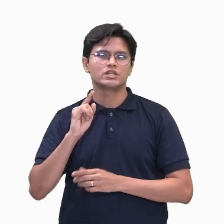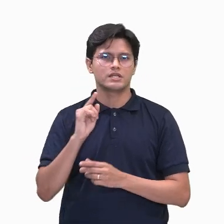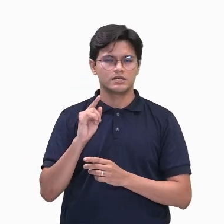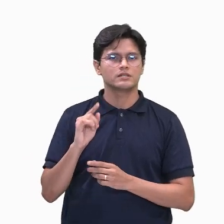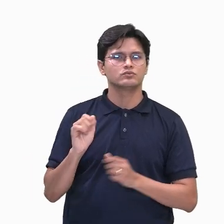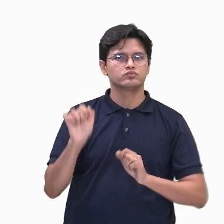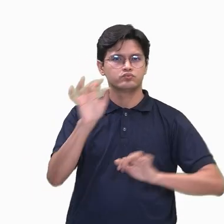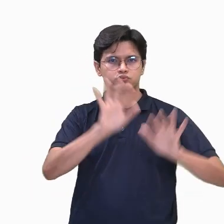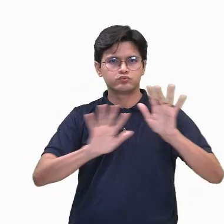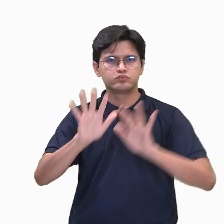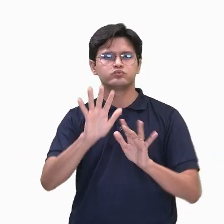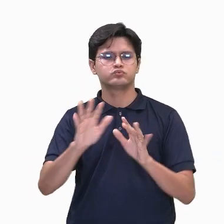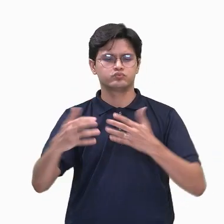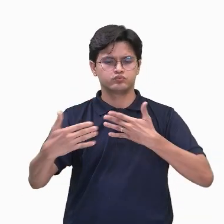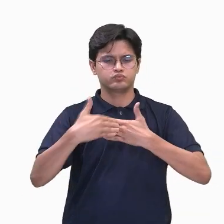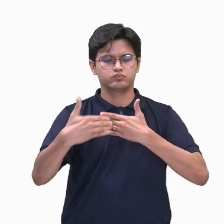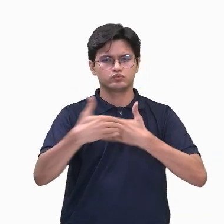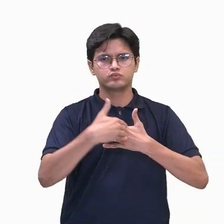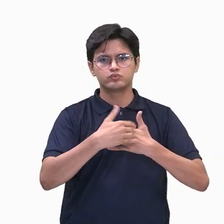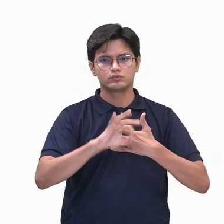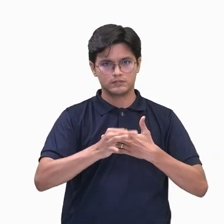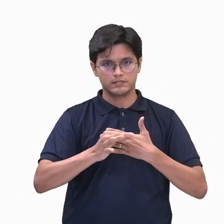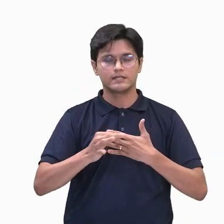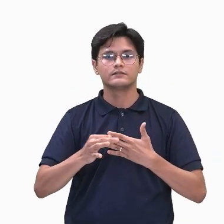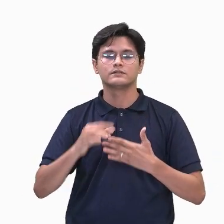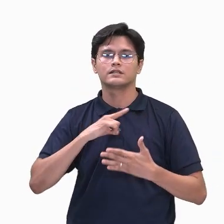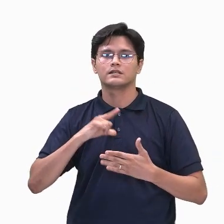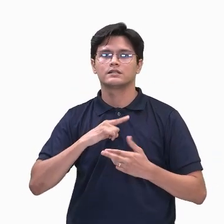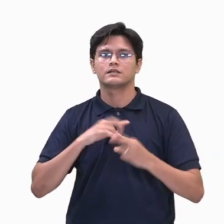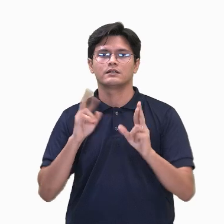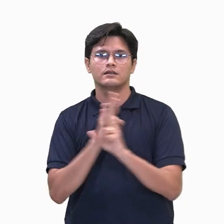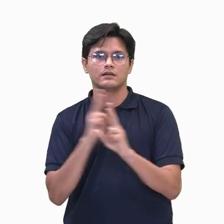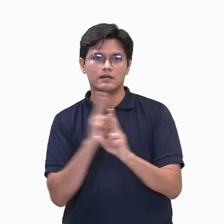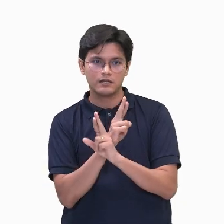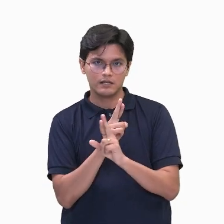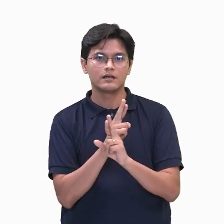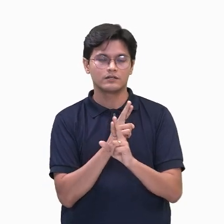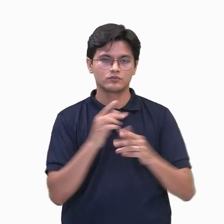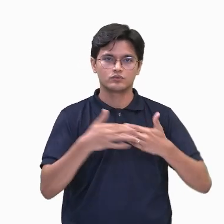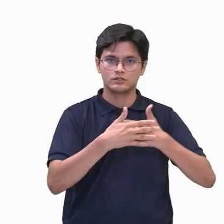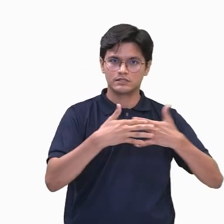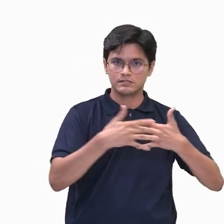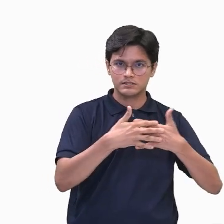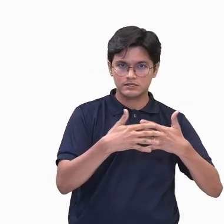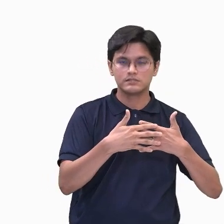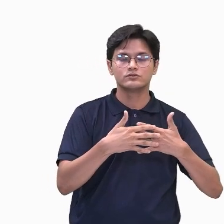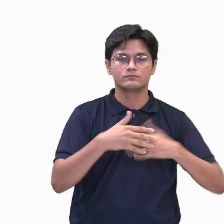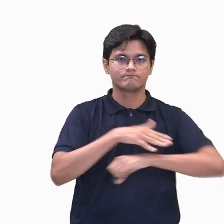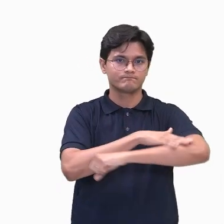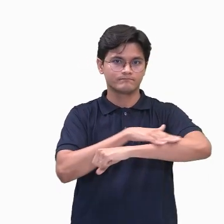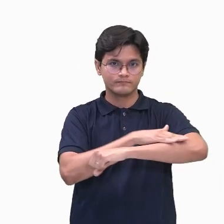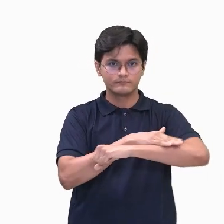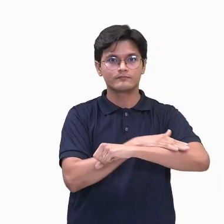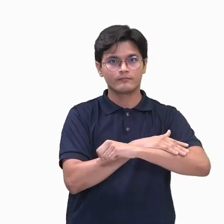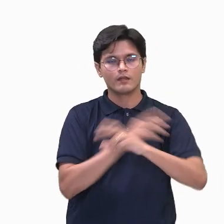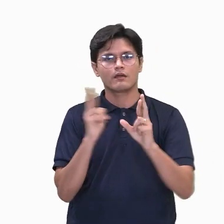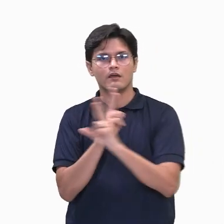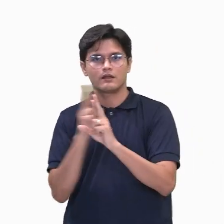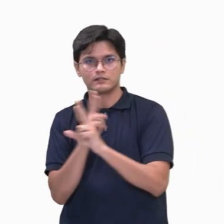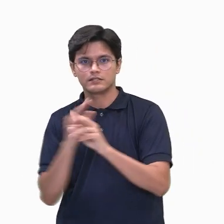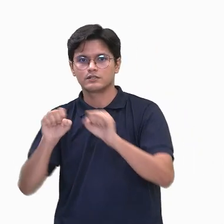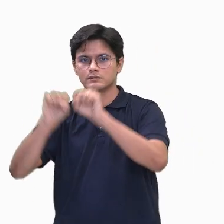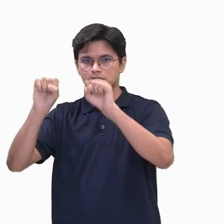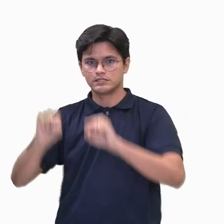falei. E aí nós temos a relação do tecido epitelial com o sistema excretor. Nós